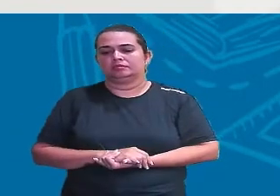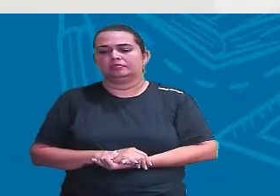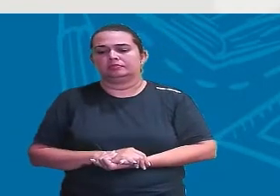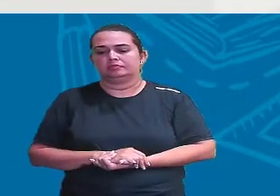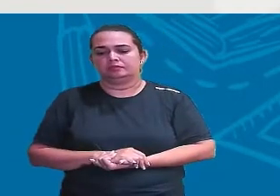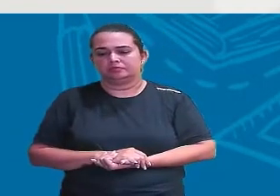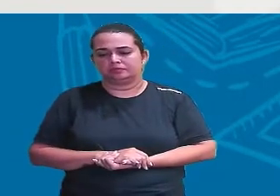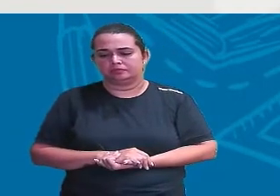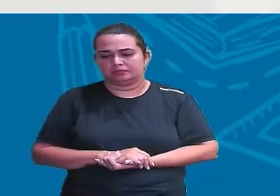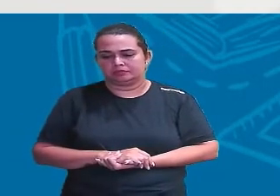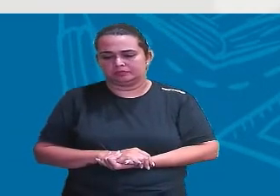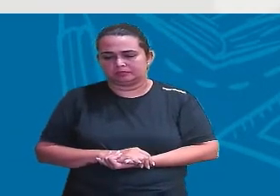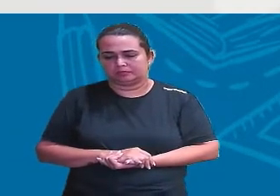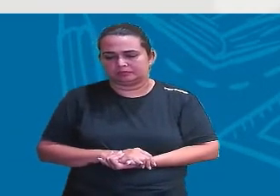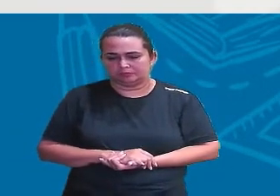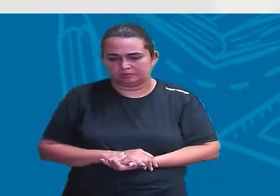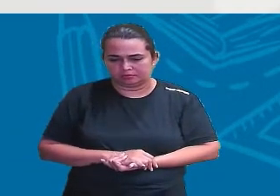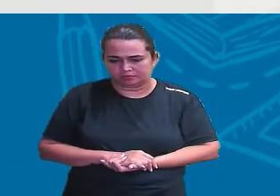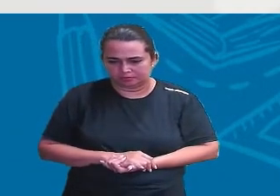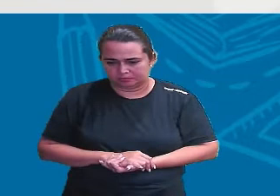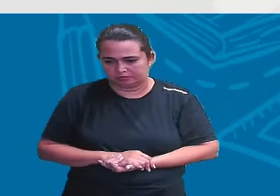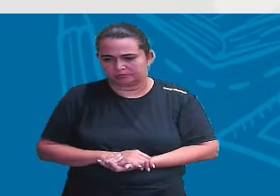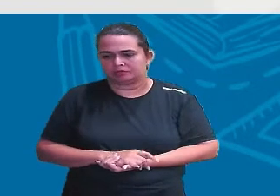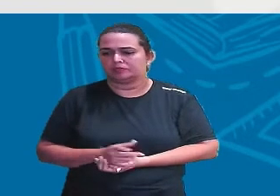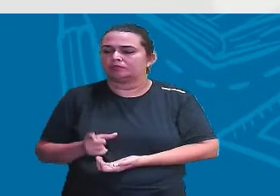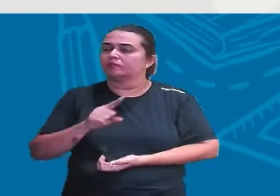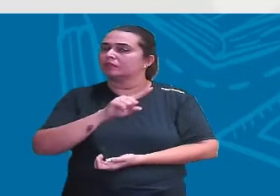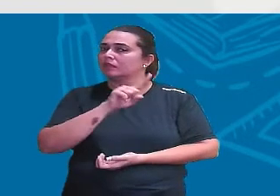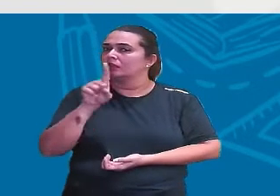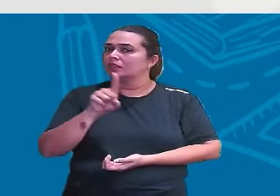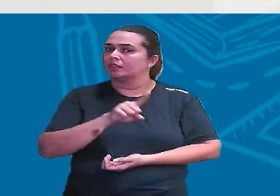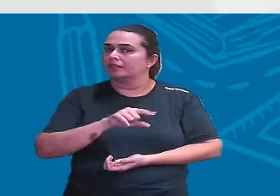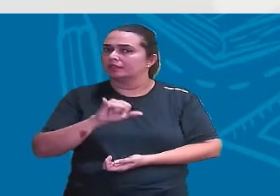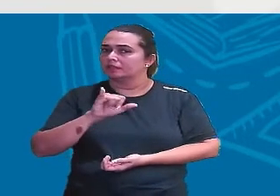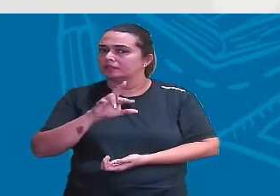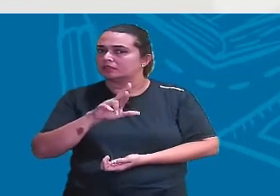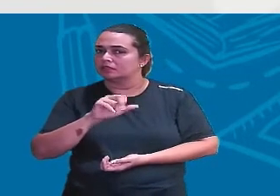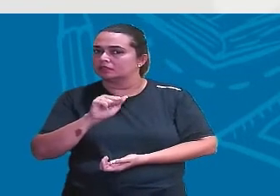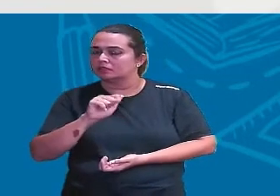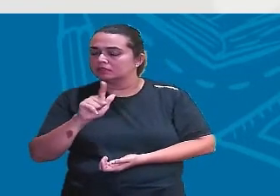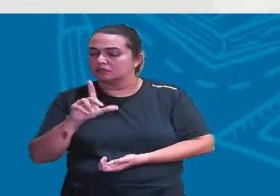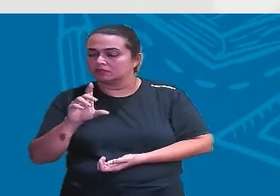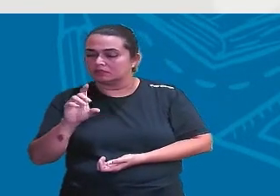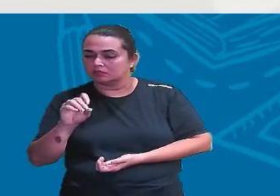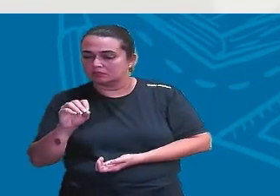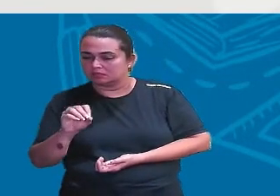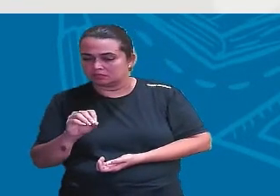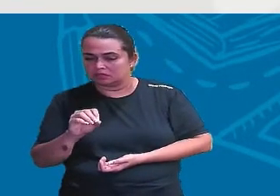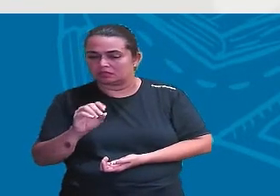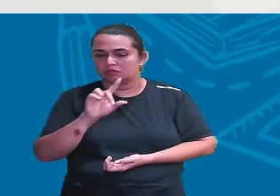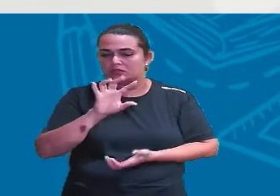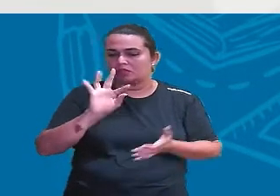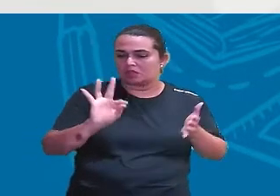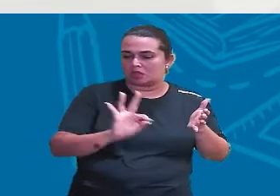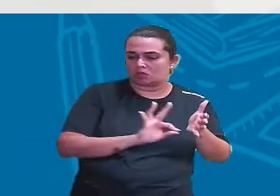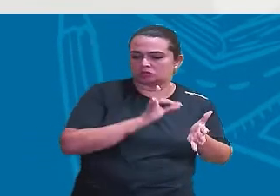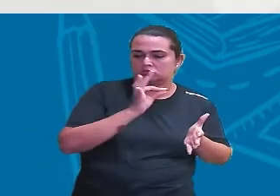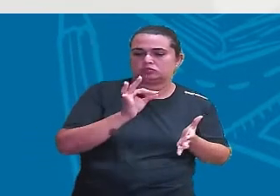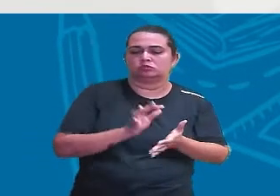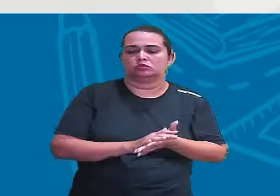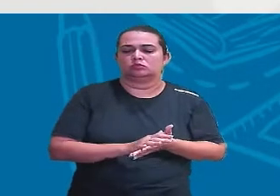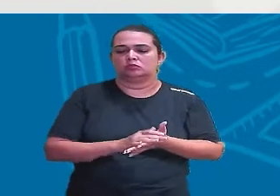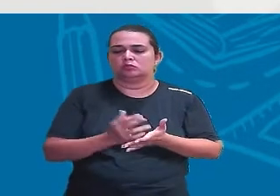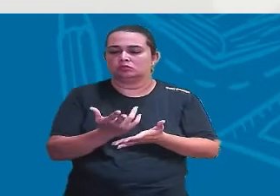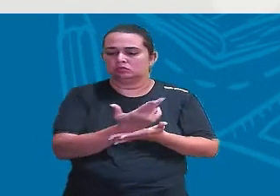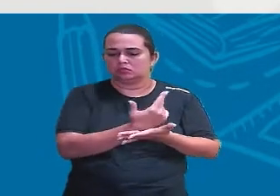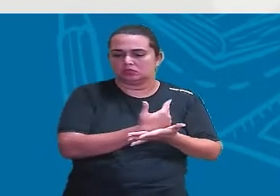is an author, a cartoonist and a painter. Moreover, he is a journalist. Então, eu estou falando que